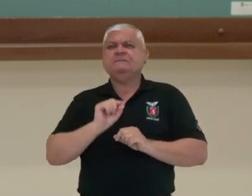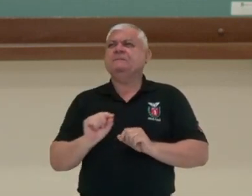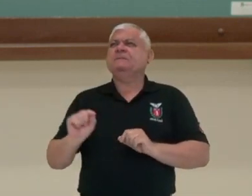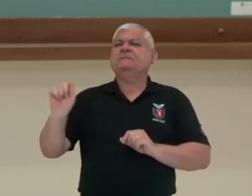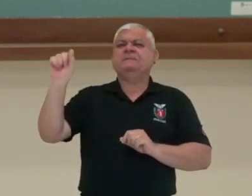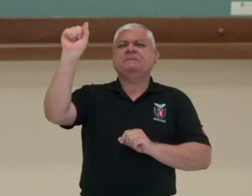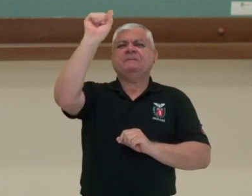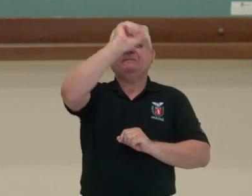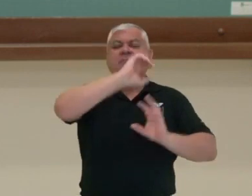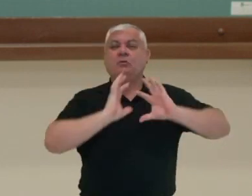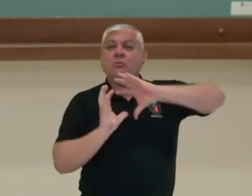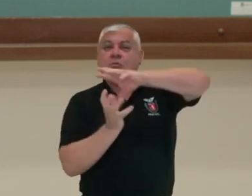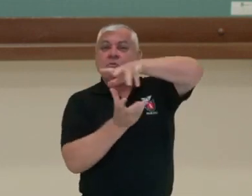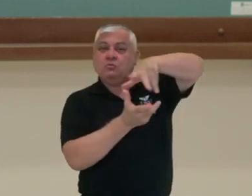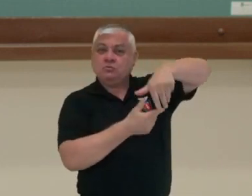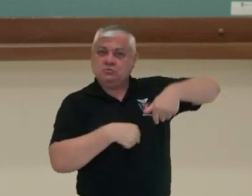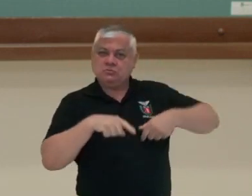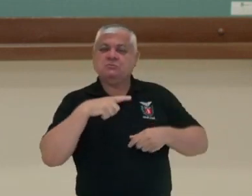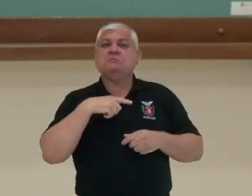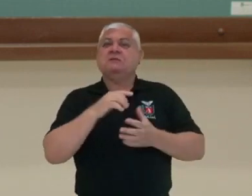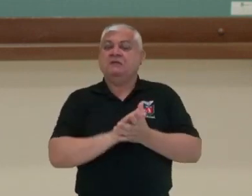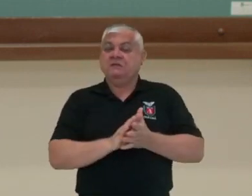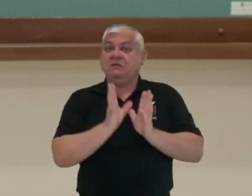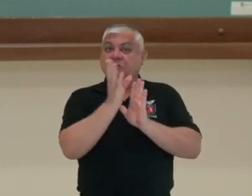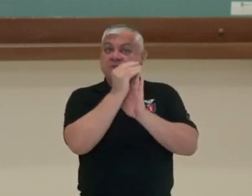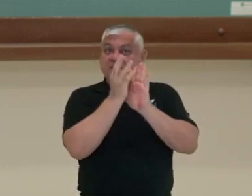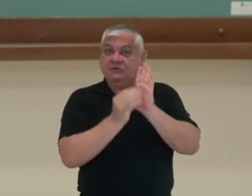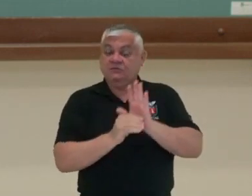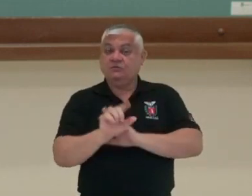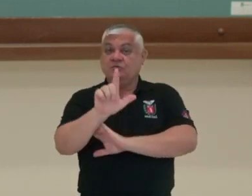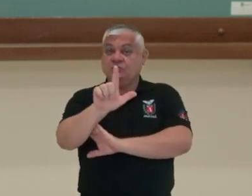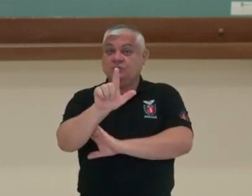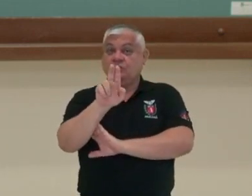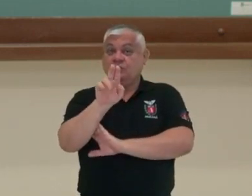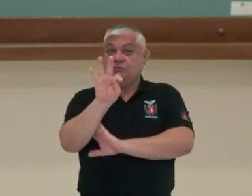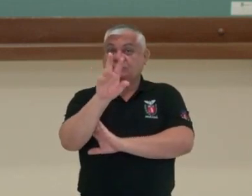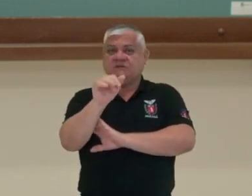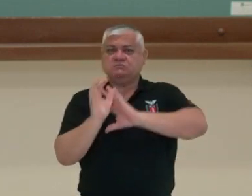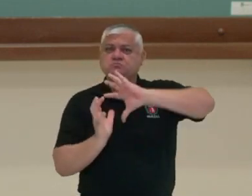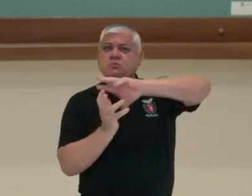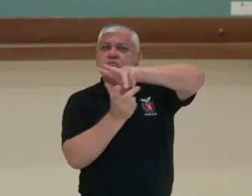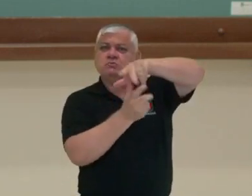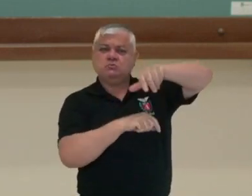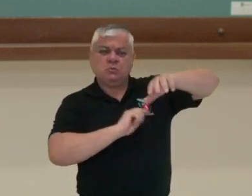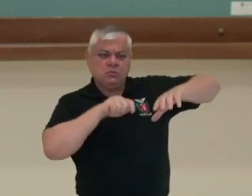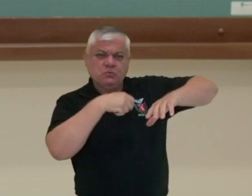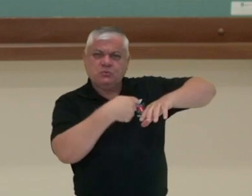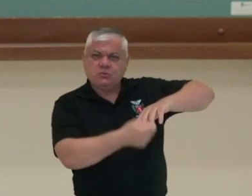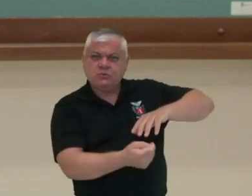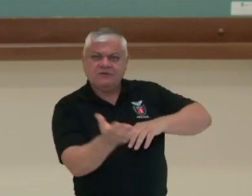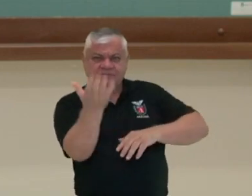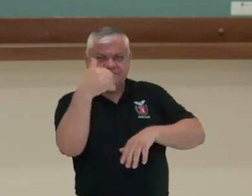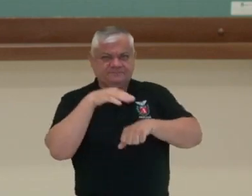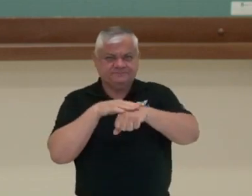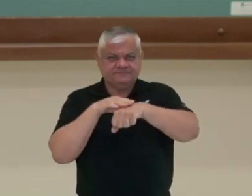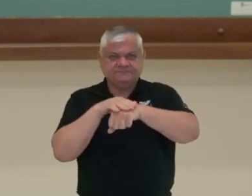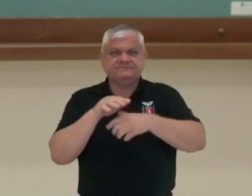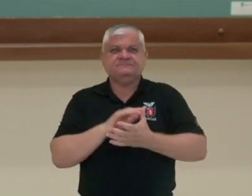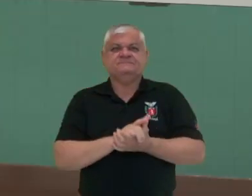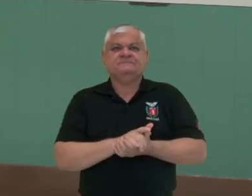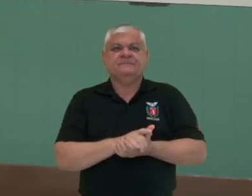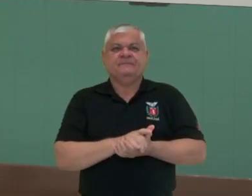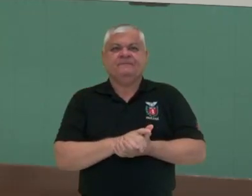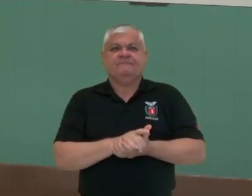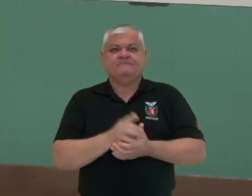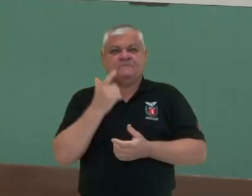espalhadas no mundo. Nosso conteúdo são as lutas do mundo. Vamos conversar um pouquinho sobre isso? Olha só, a